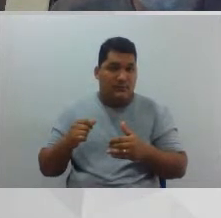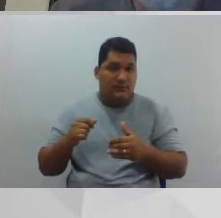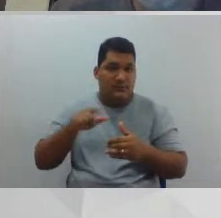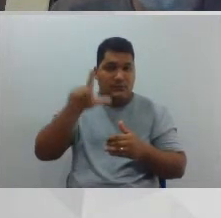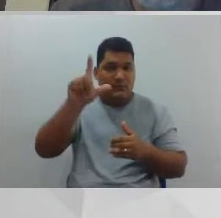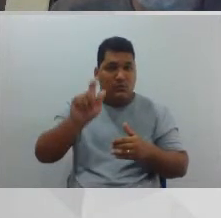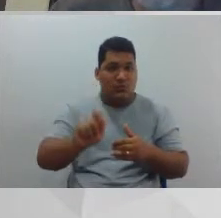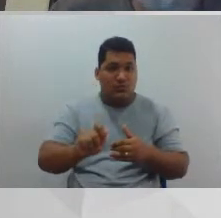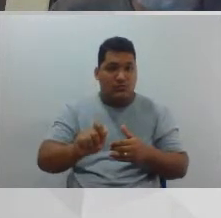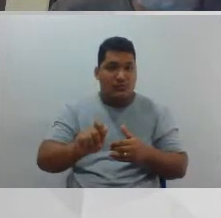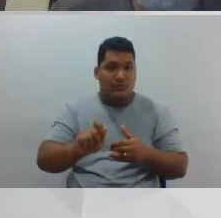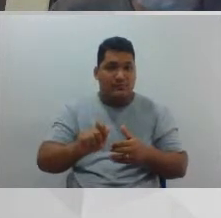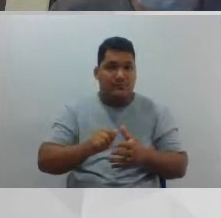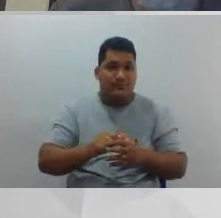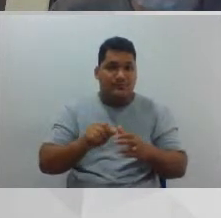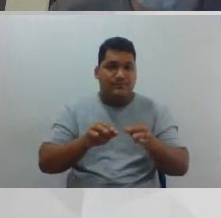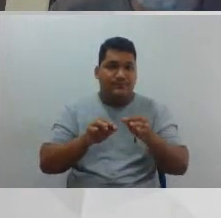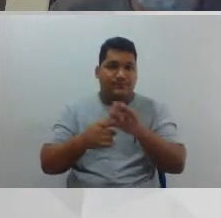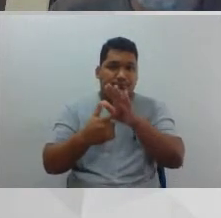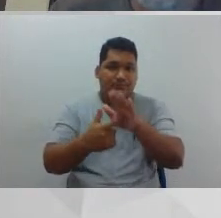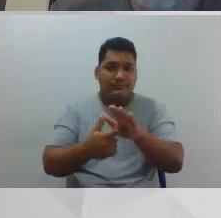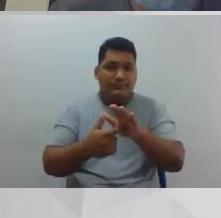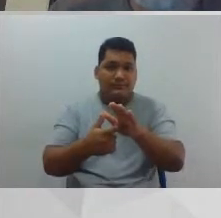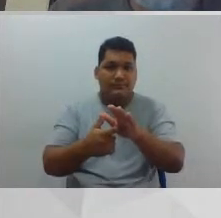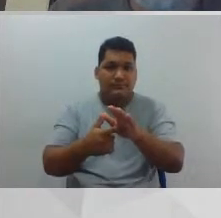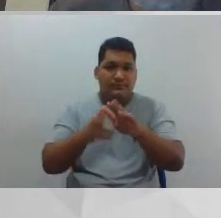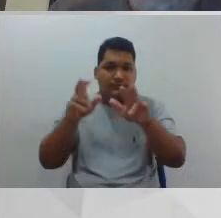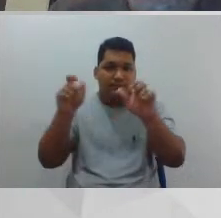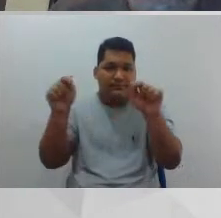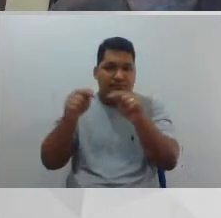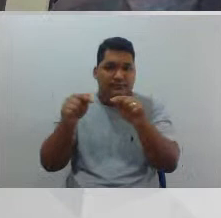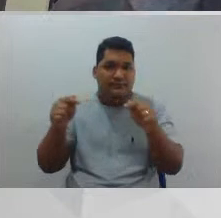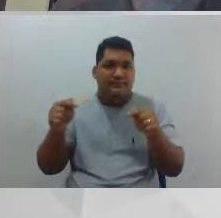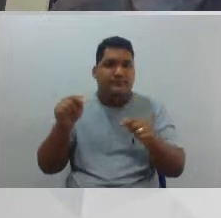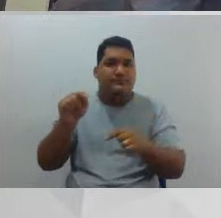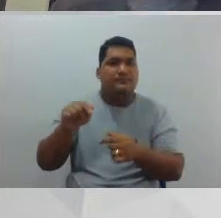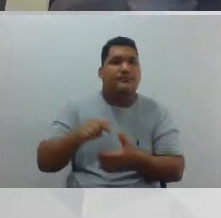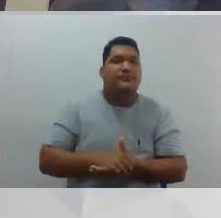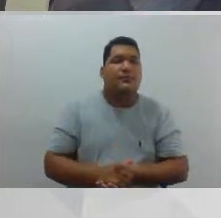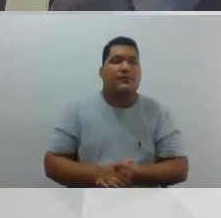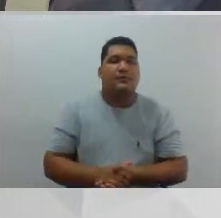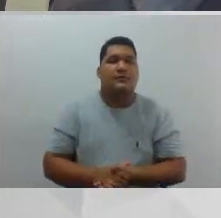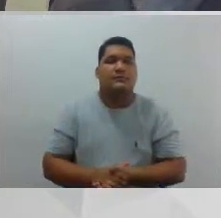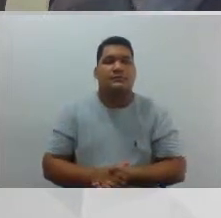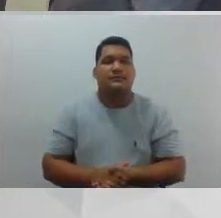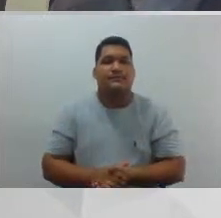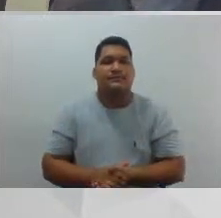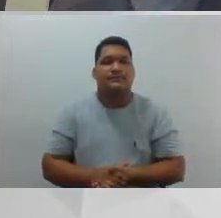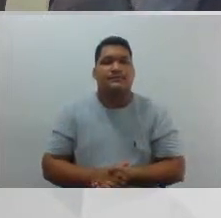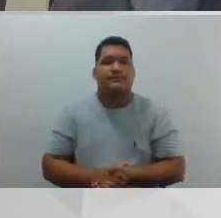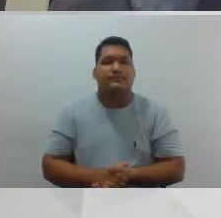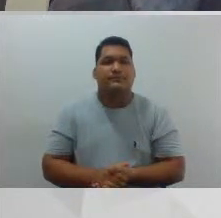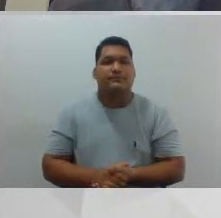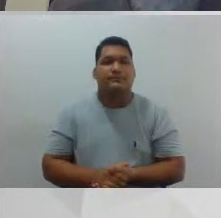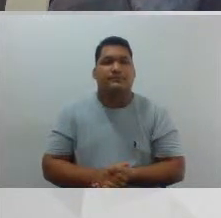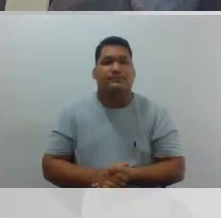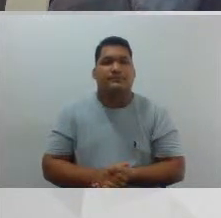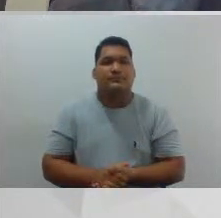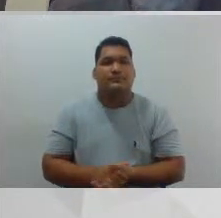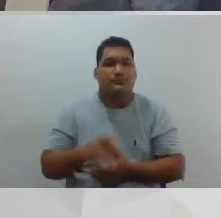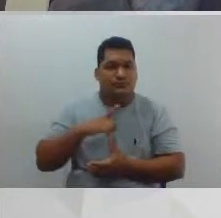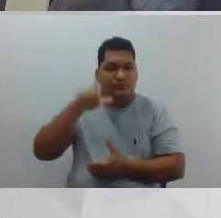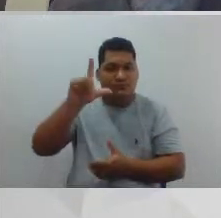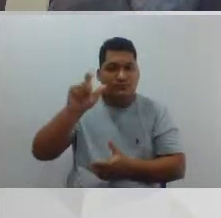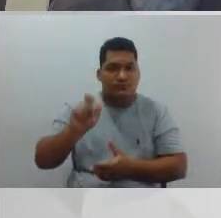tipo de rede neural. Não poderia ser mais aquele backpropagation de 86. Então, hoje, tem algoritmos específicos para fazer,